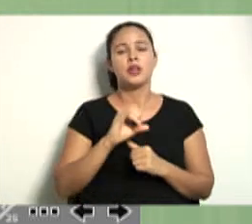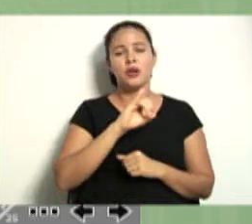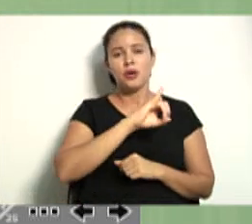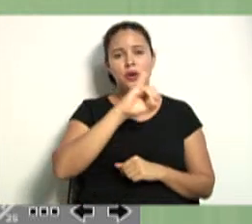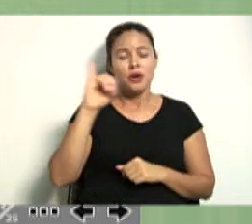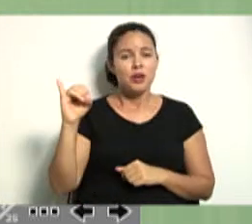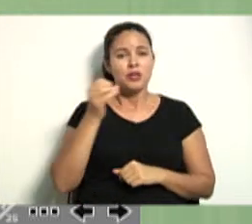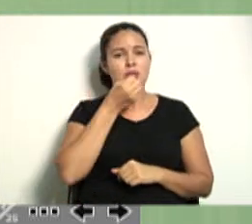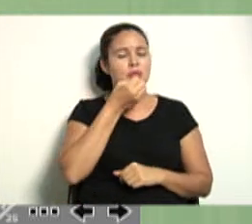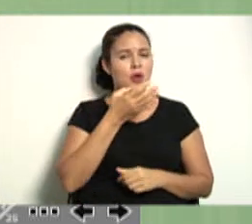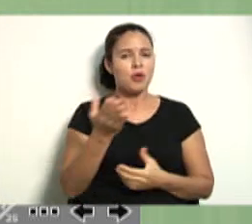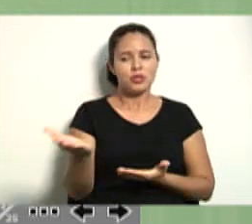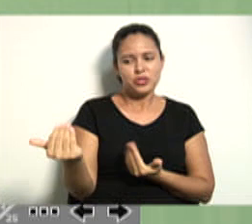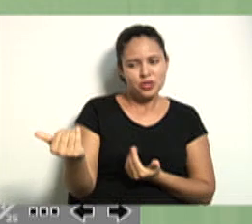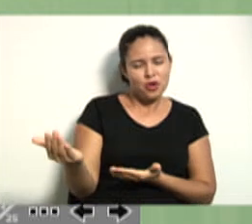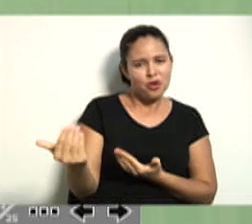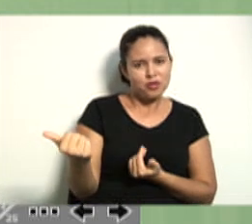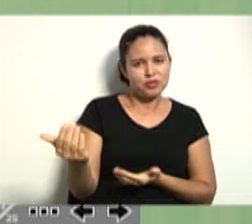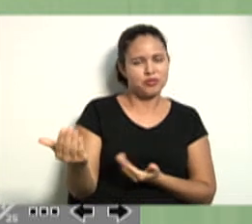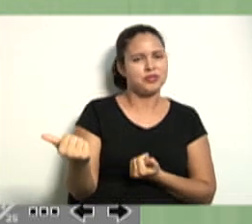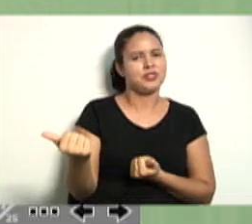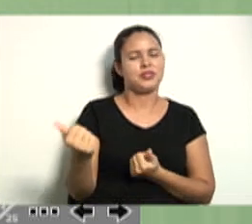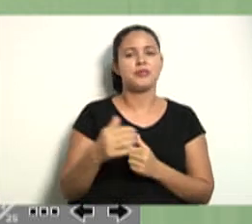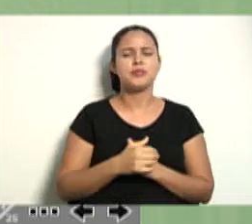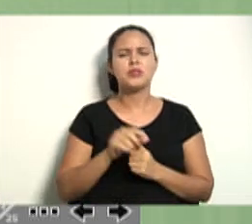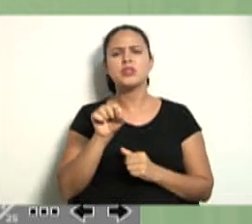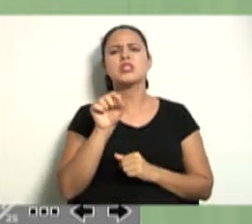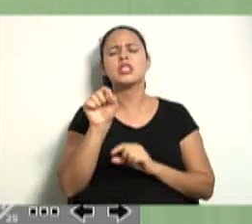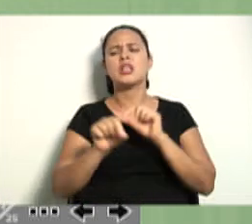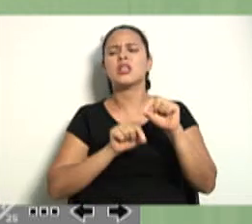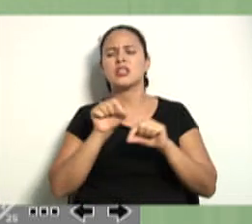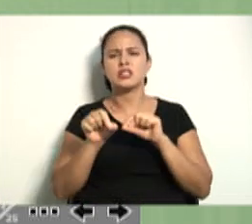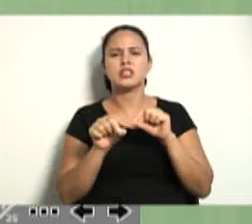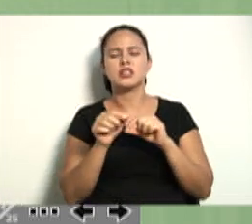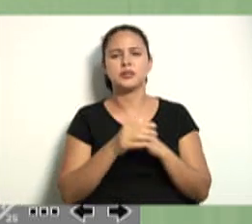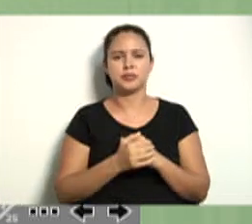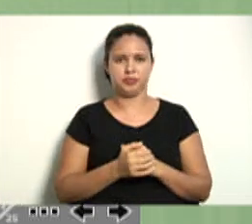olá, jovem senhora. Quem é você?